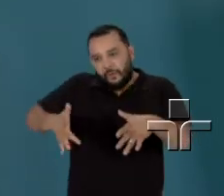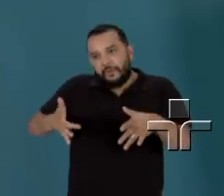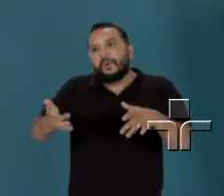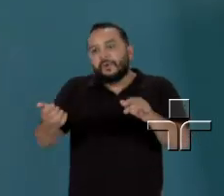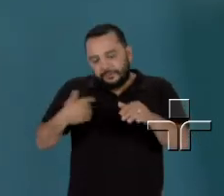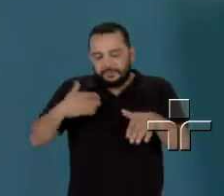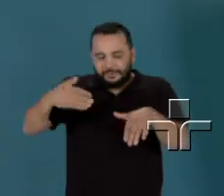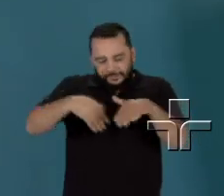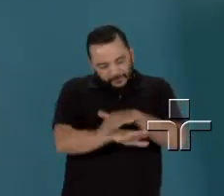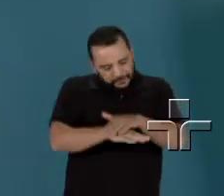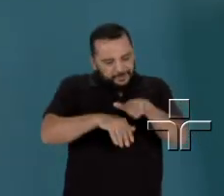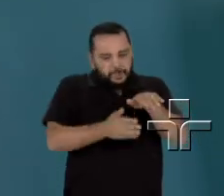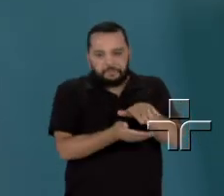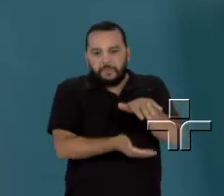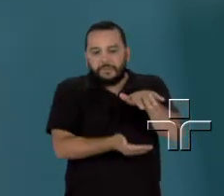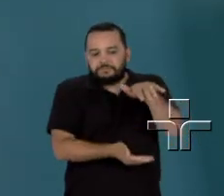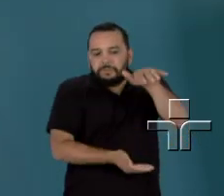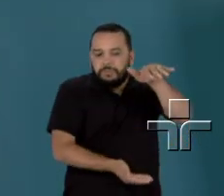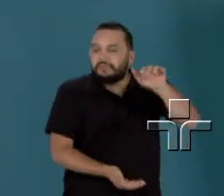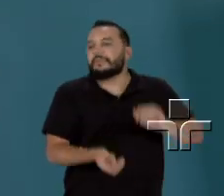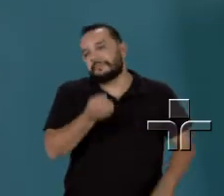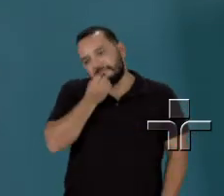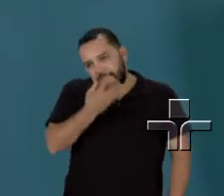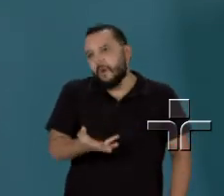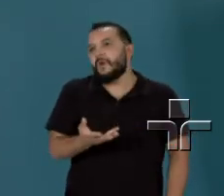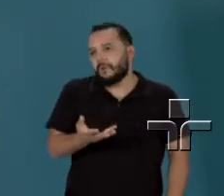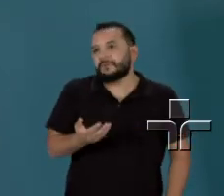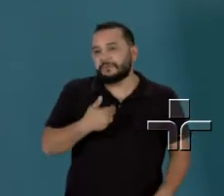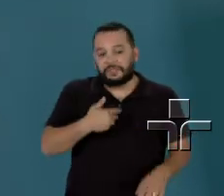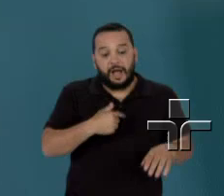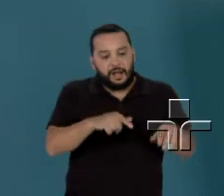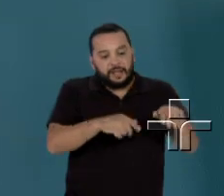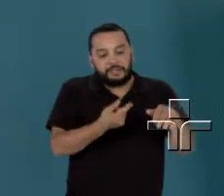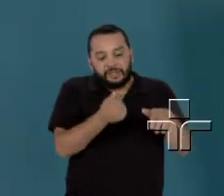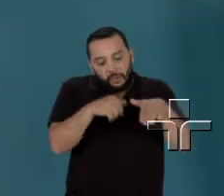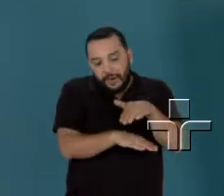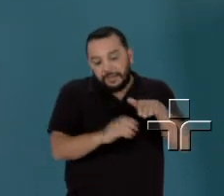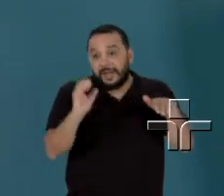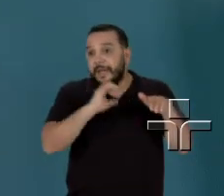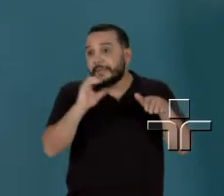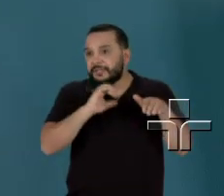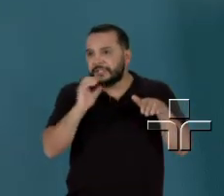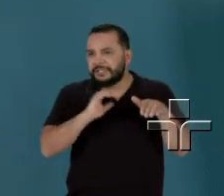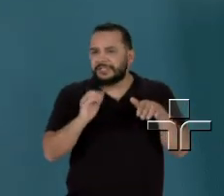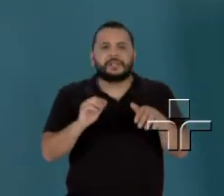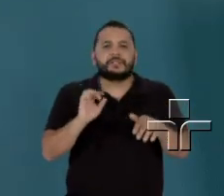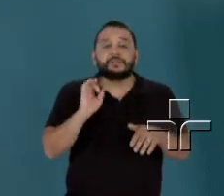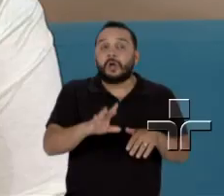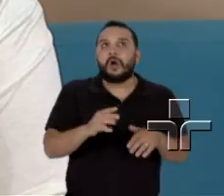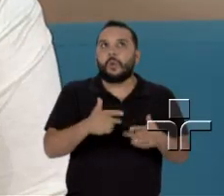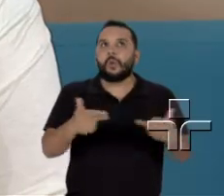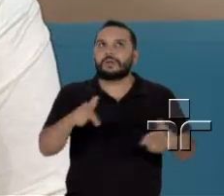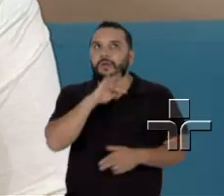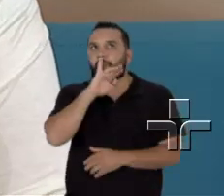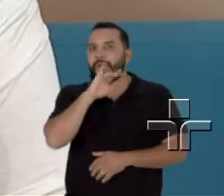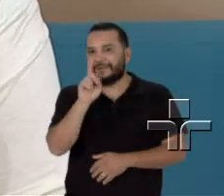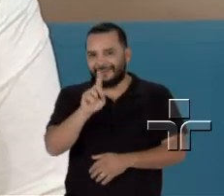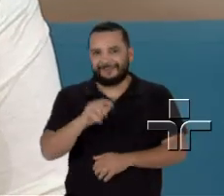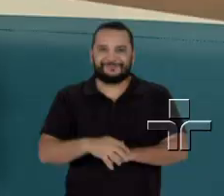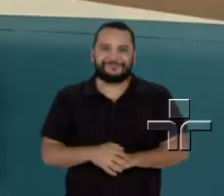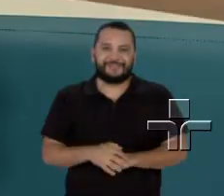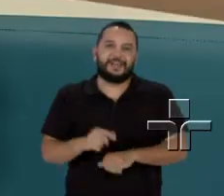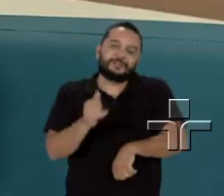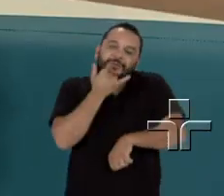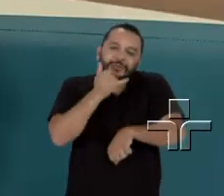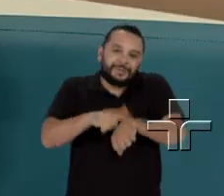então é pra isso que a gente sempre cria é essa emergência e não pensar que a emergência é só pra coisa ruim né terminou ontem foi